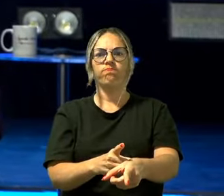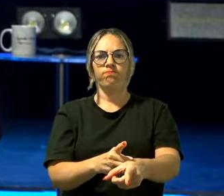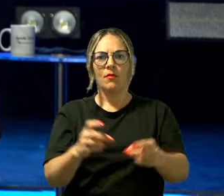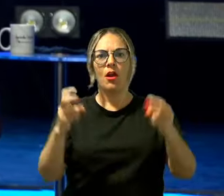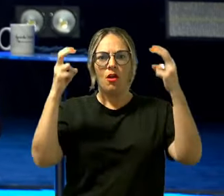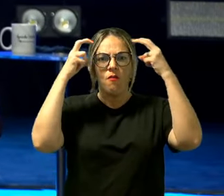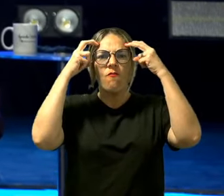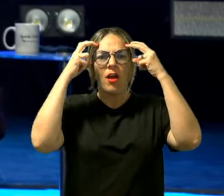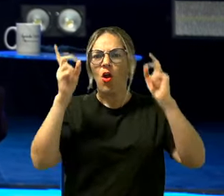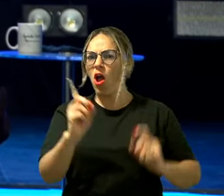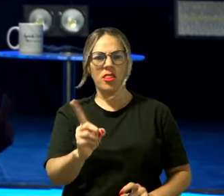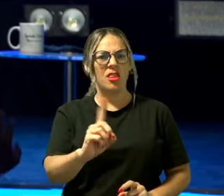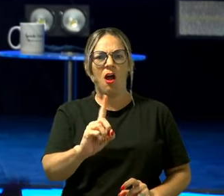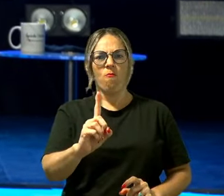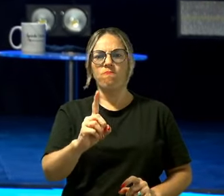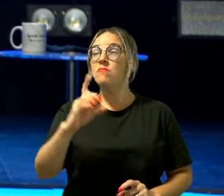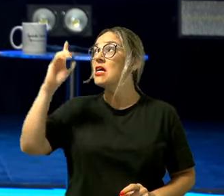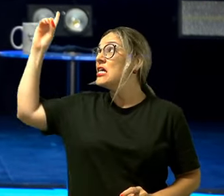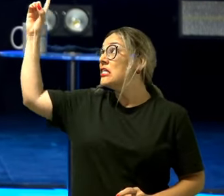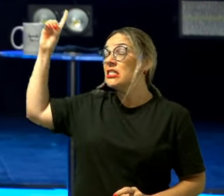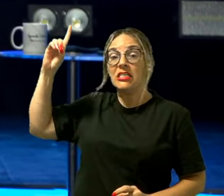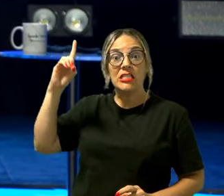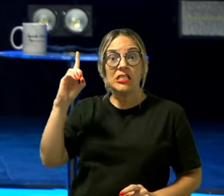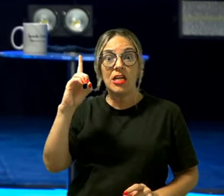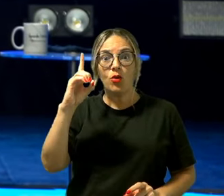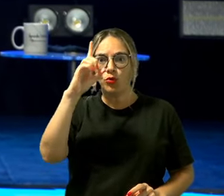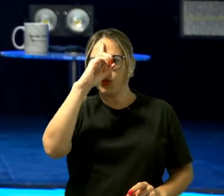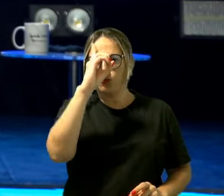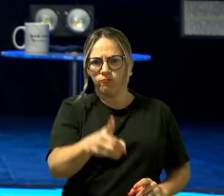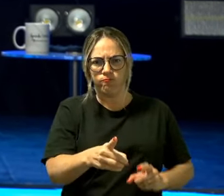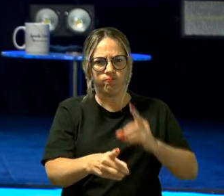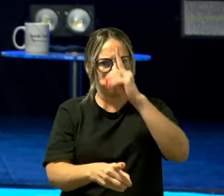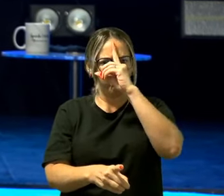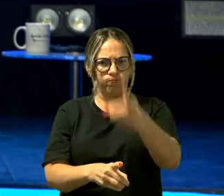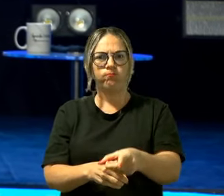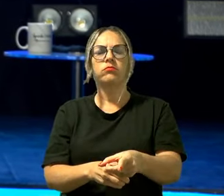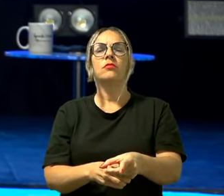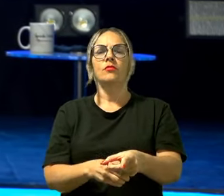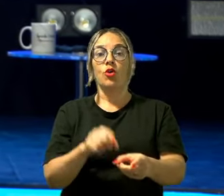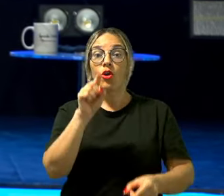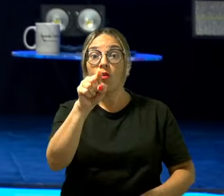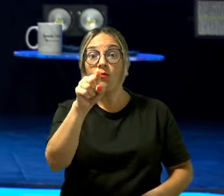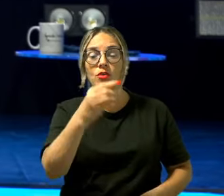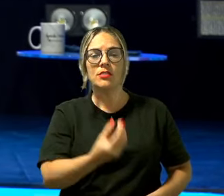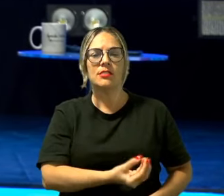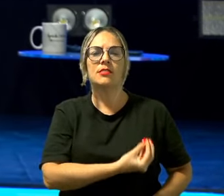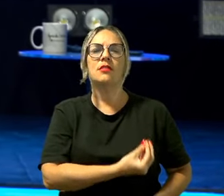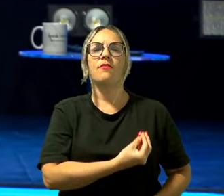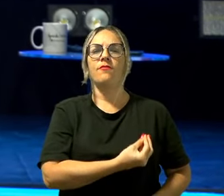mas Deus é quem determina aquilo que você vai viver.